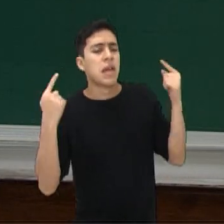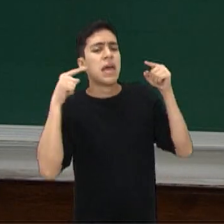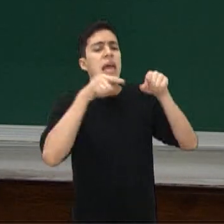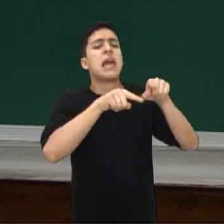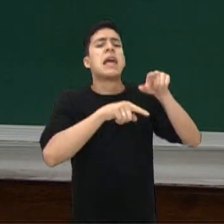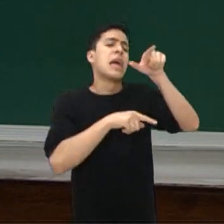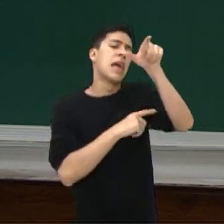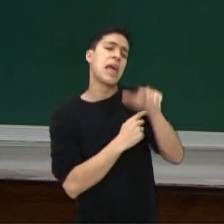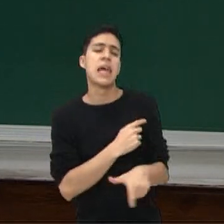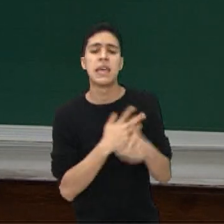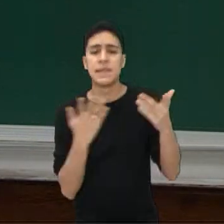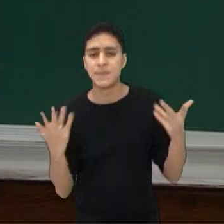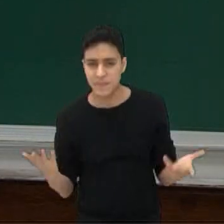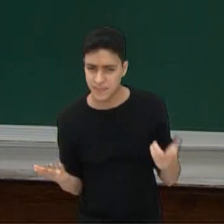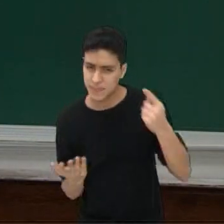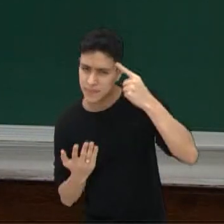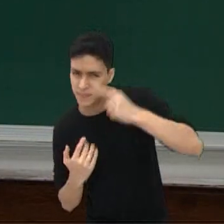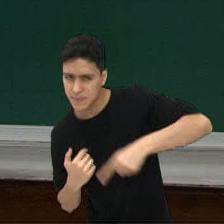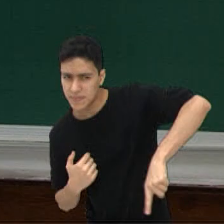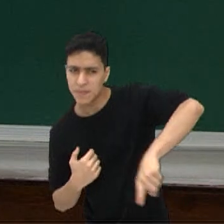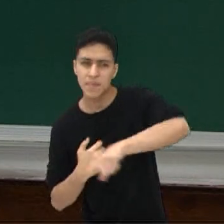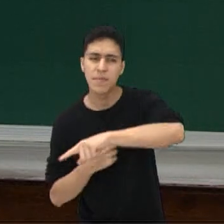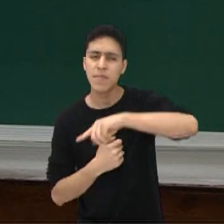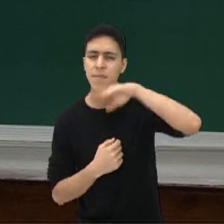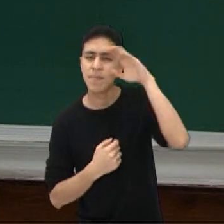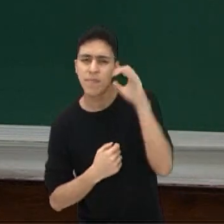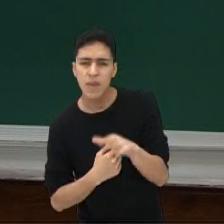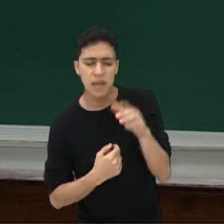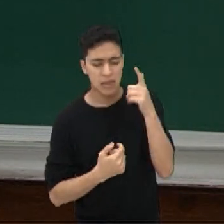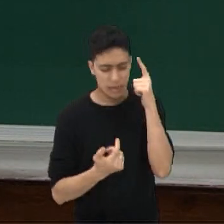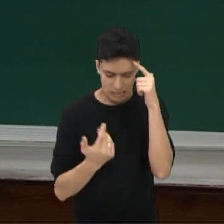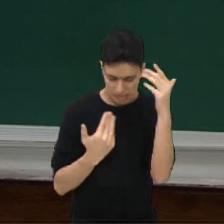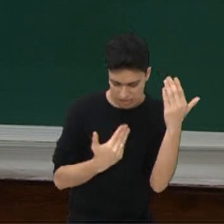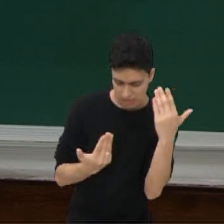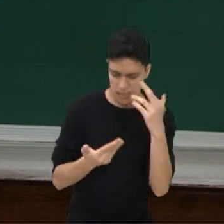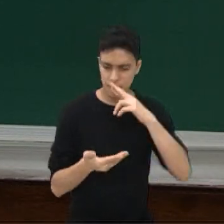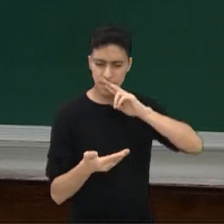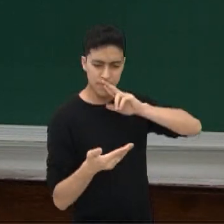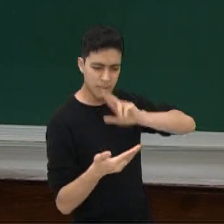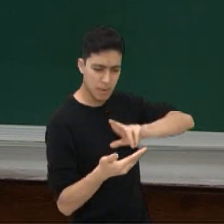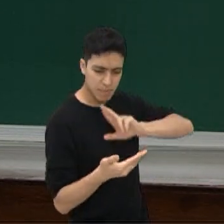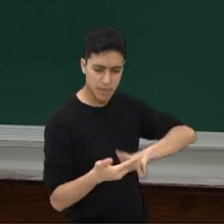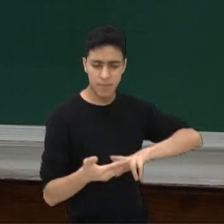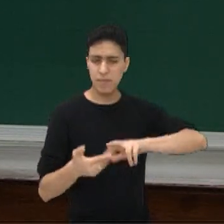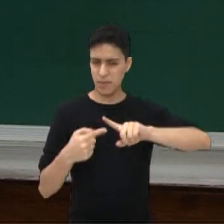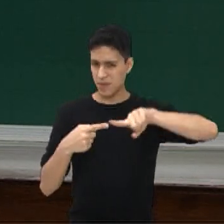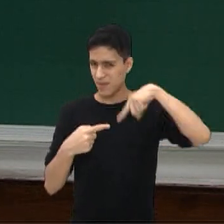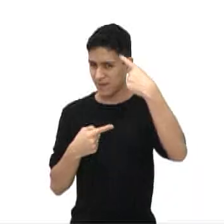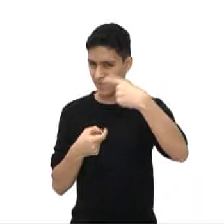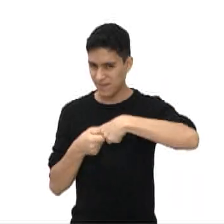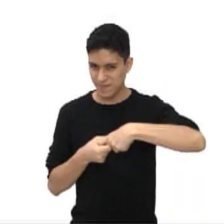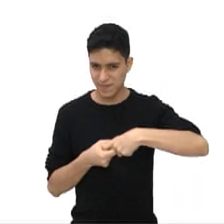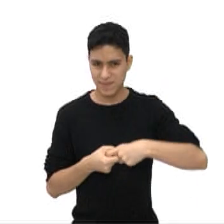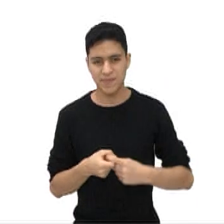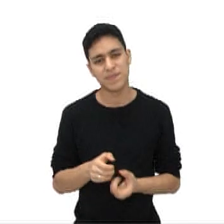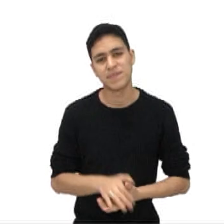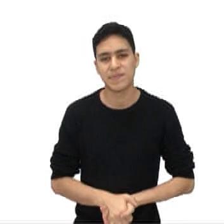tá? Então, pensa direitinho, olha com bastante atenção e responde para mim e a gente já volta.